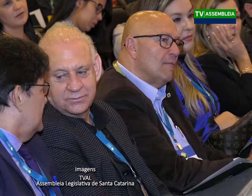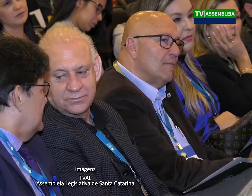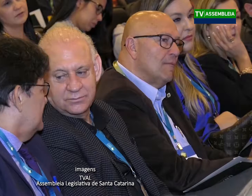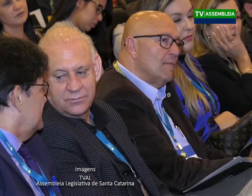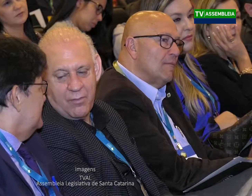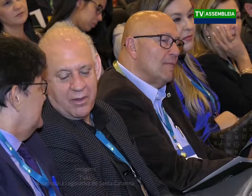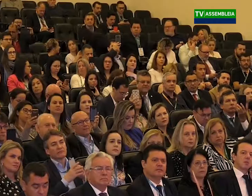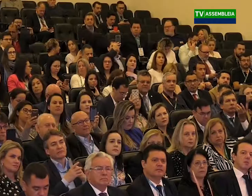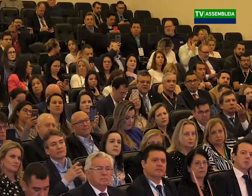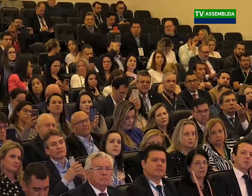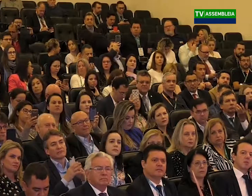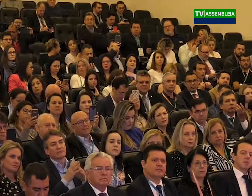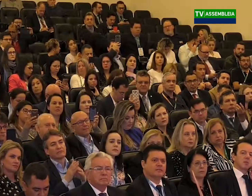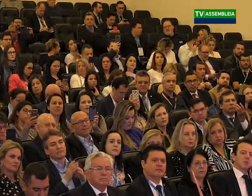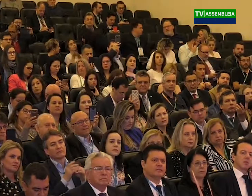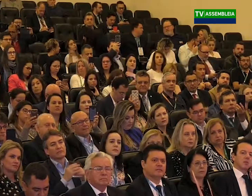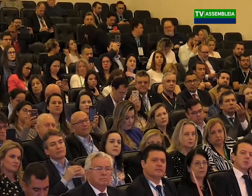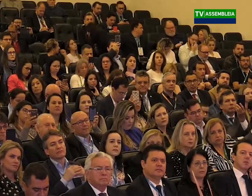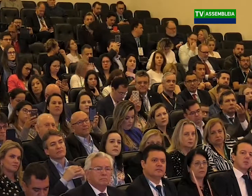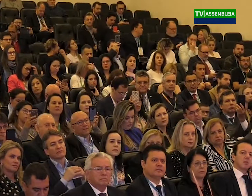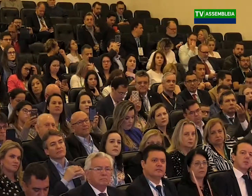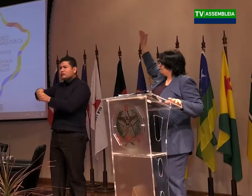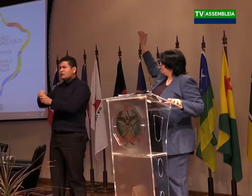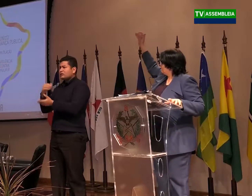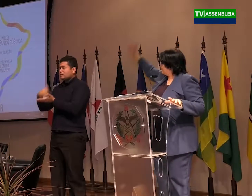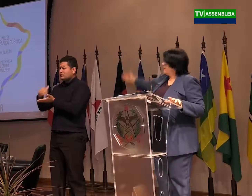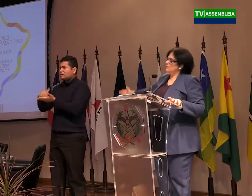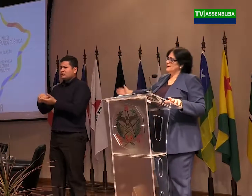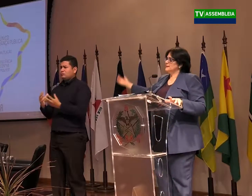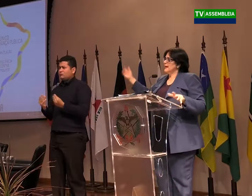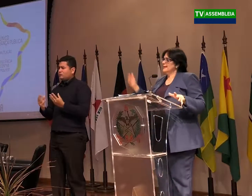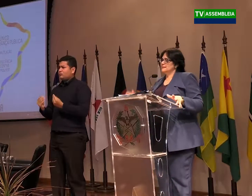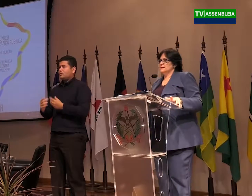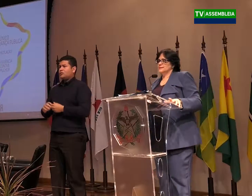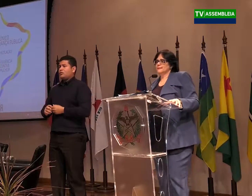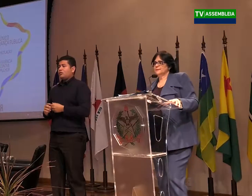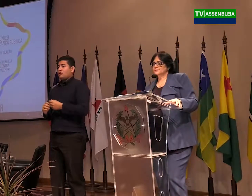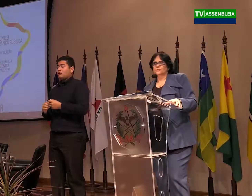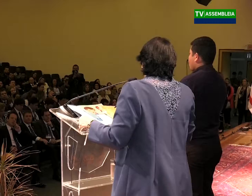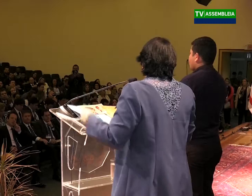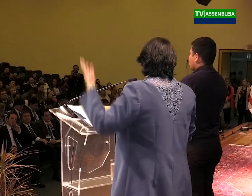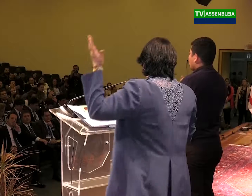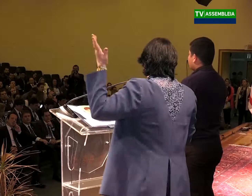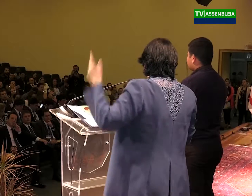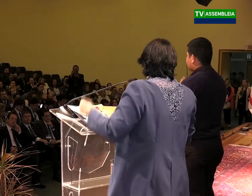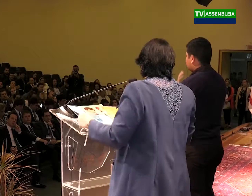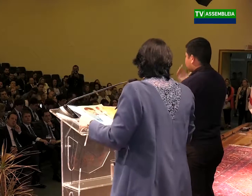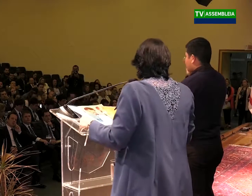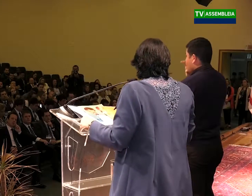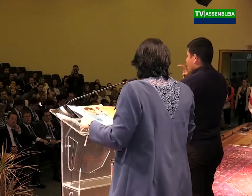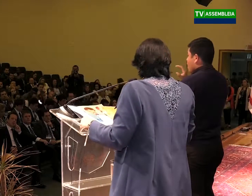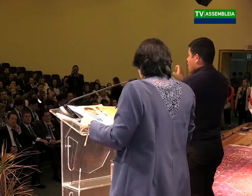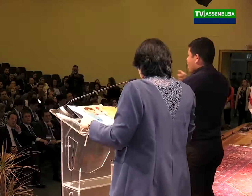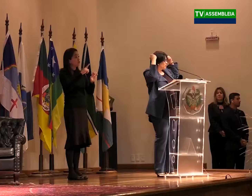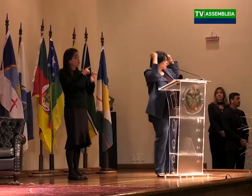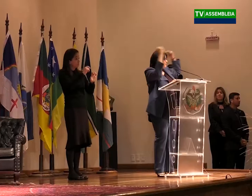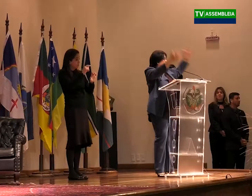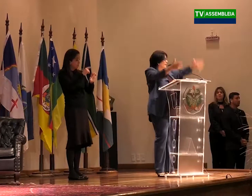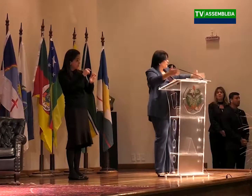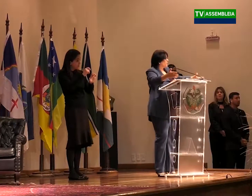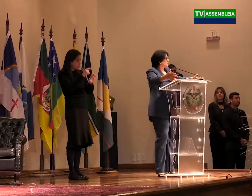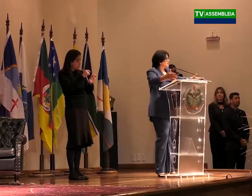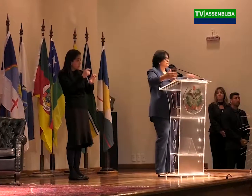cláudio romanelli representaram a casa de leis do estado no seminário regional de promoção e defesa da cidadania em